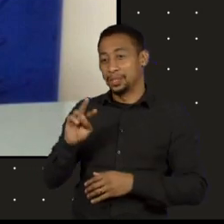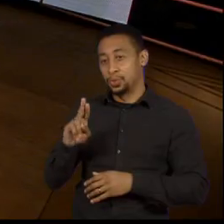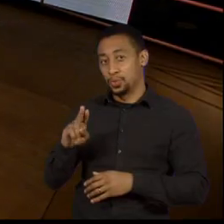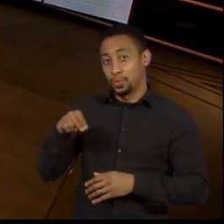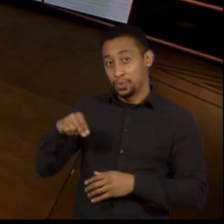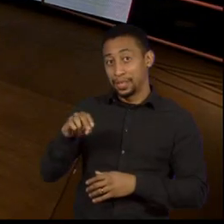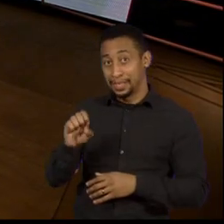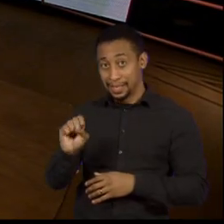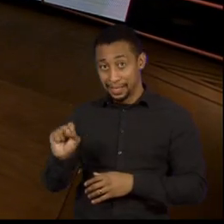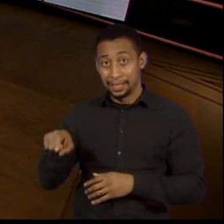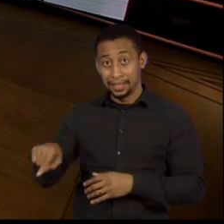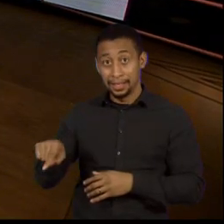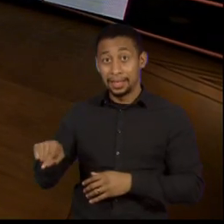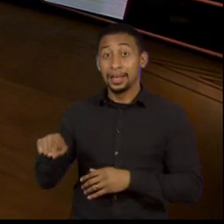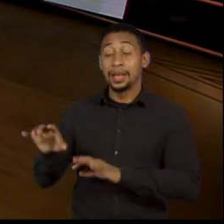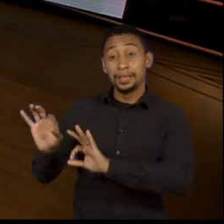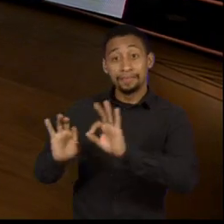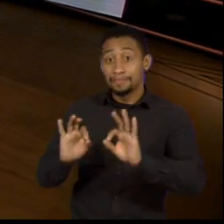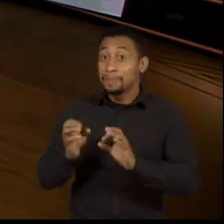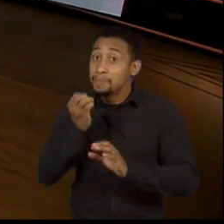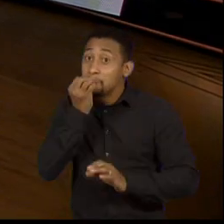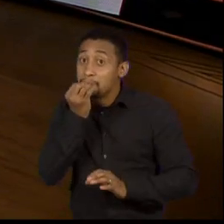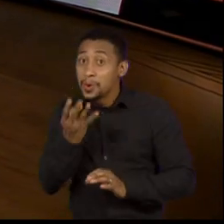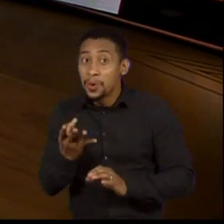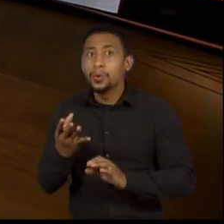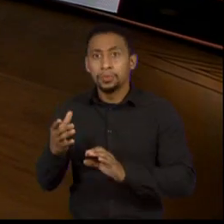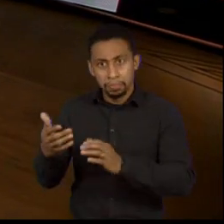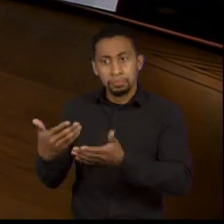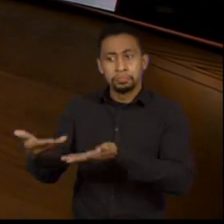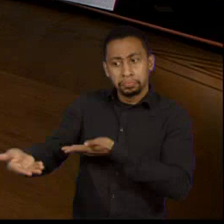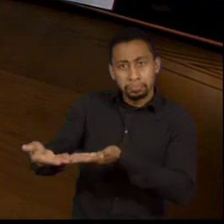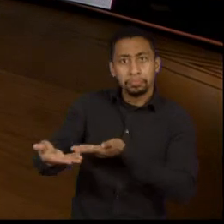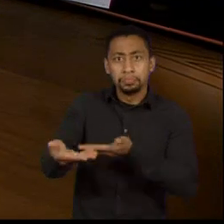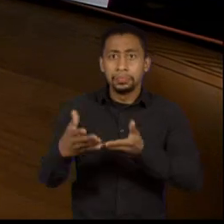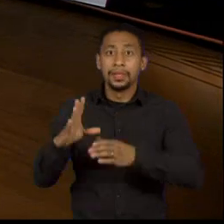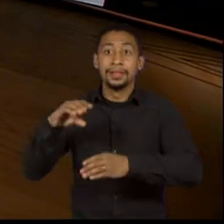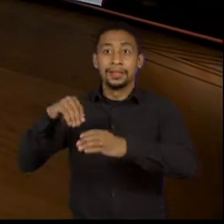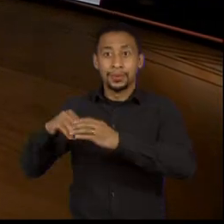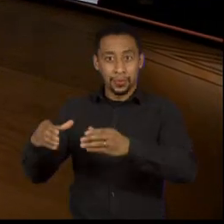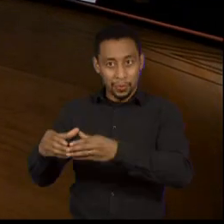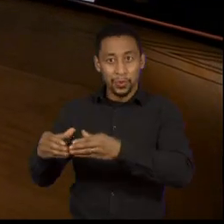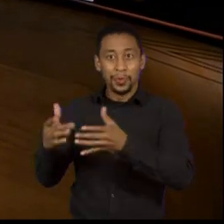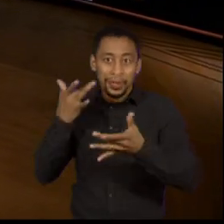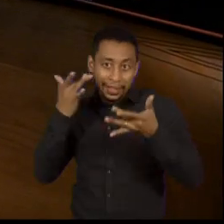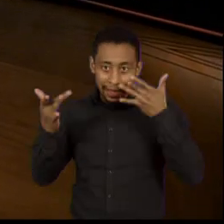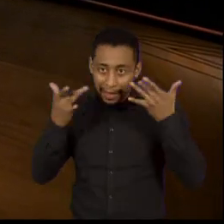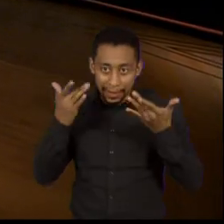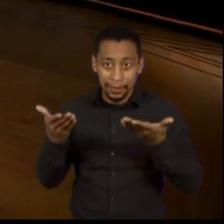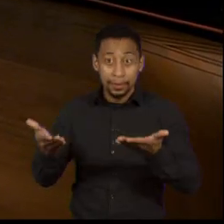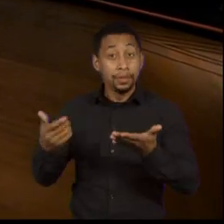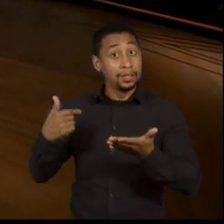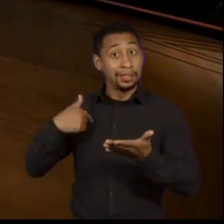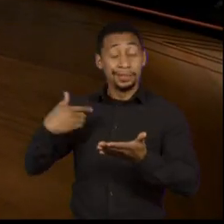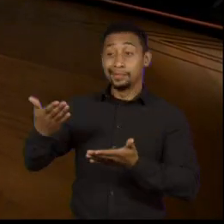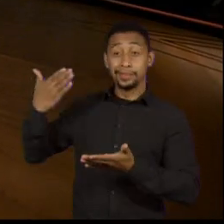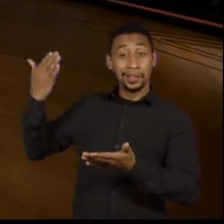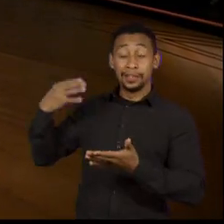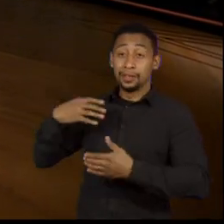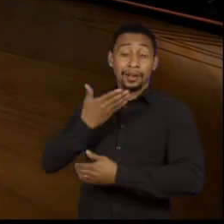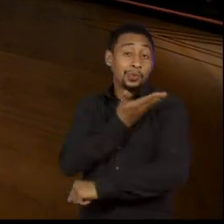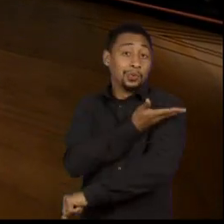teve uma disciplina muito grande, né, entre os atores dentro da companhia. E eu era uma pessoa que vinha de uma